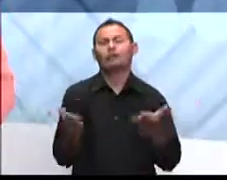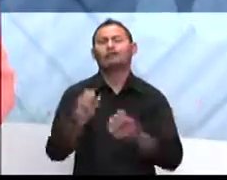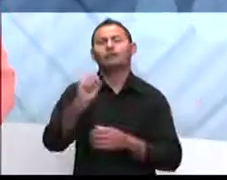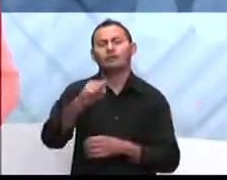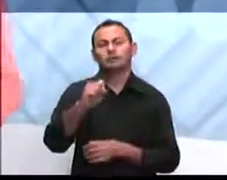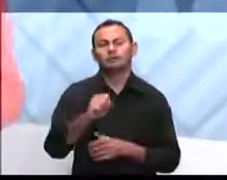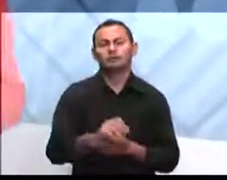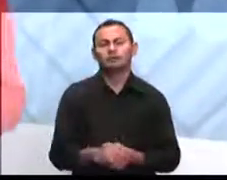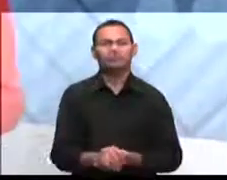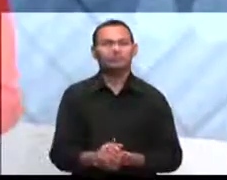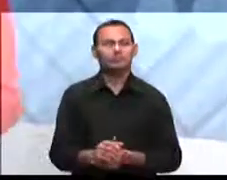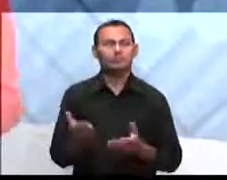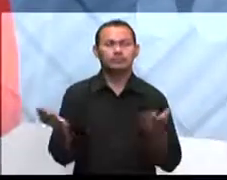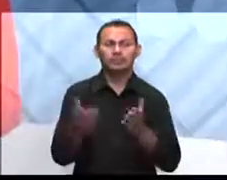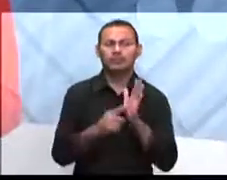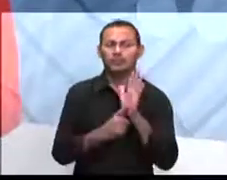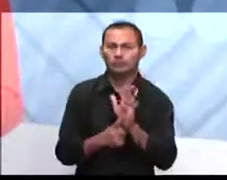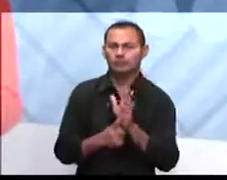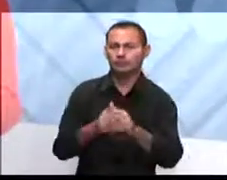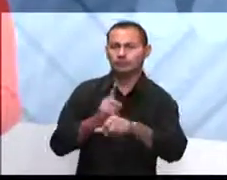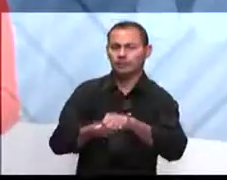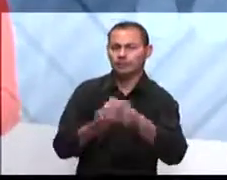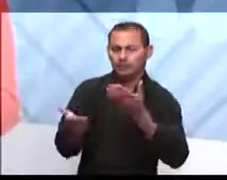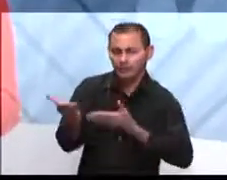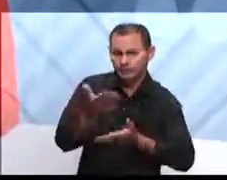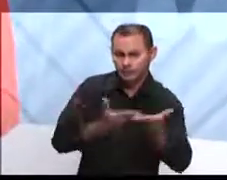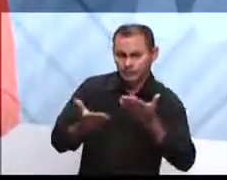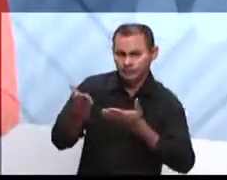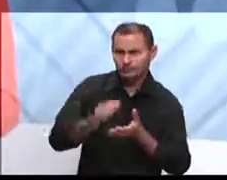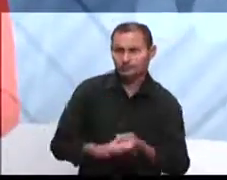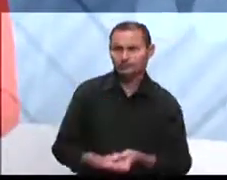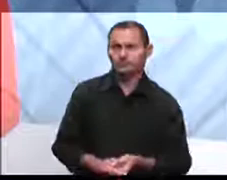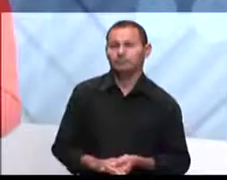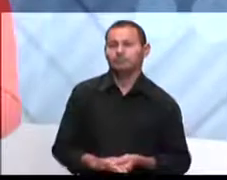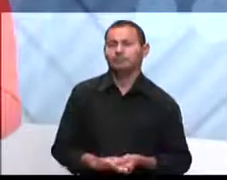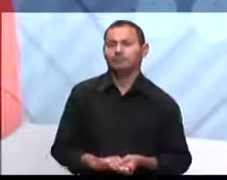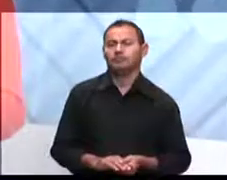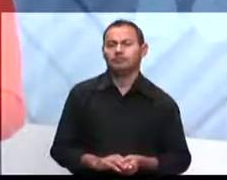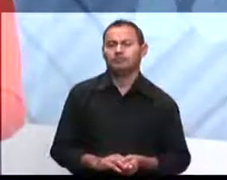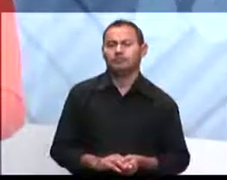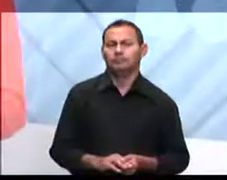sim, vamos ali o momento de interação. E,